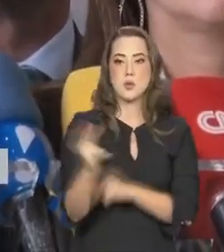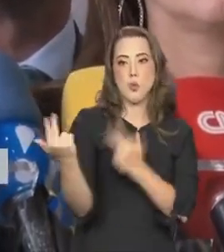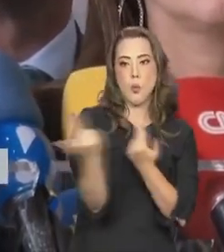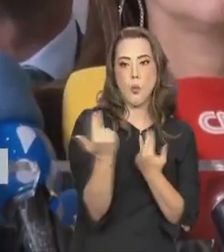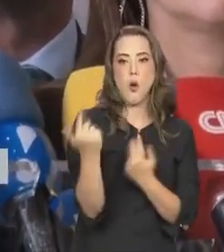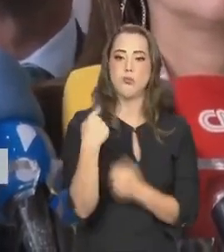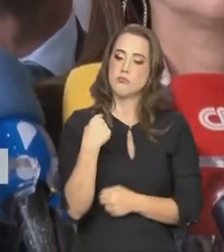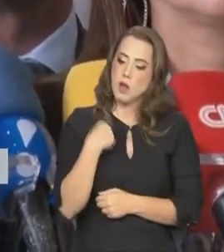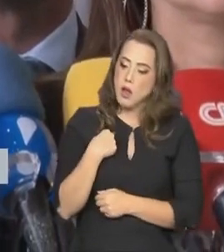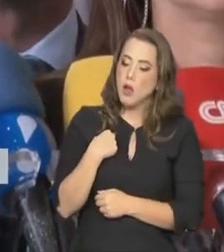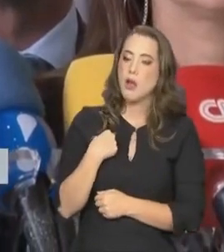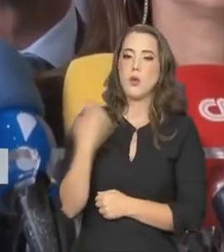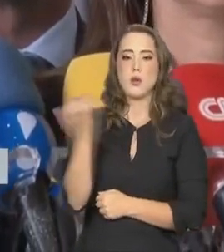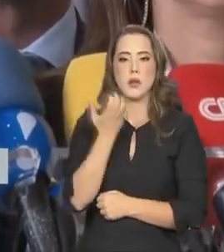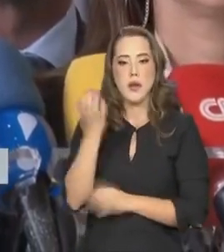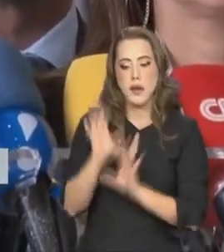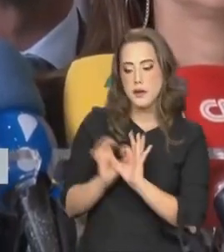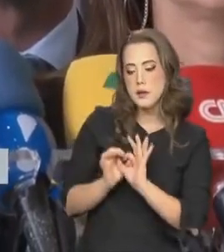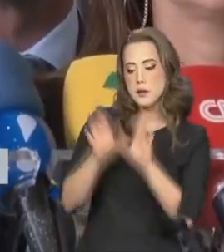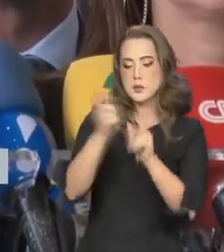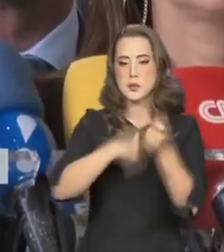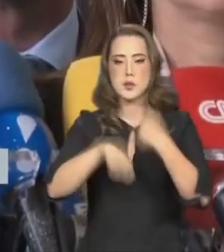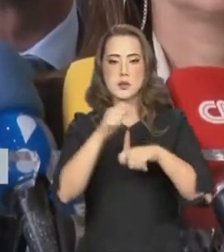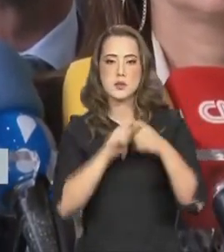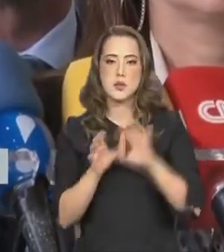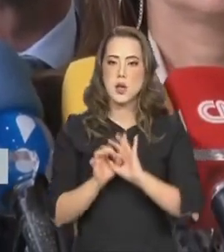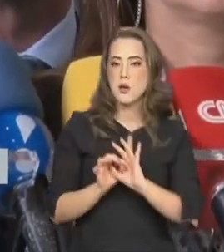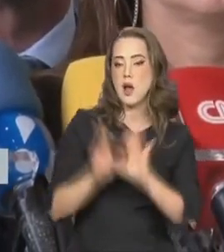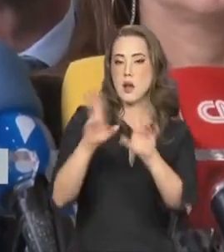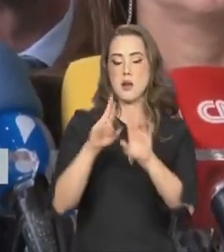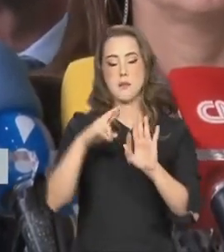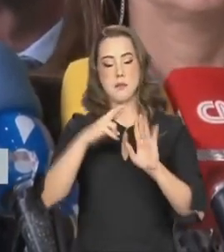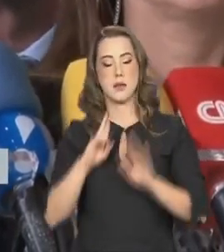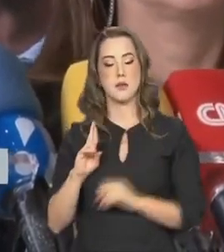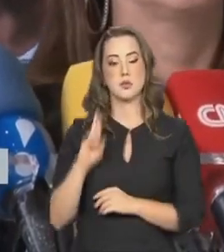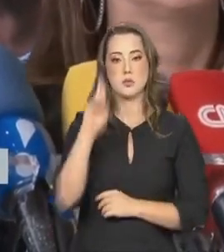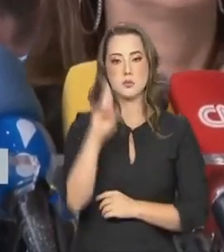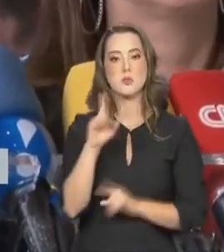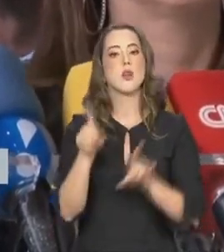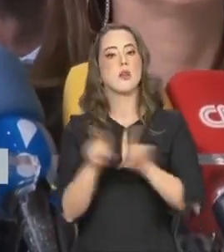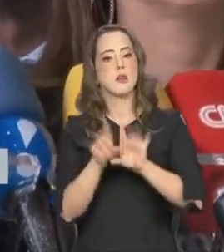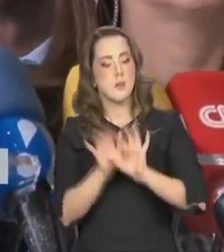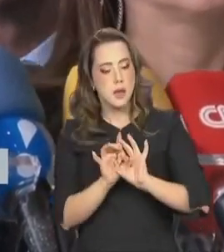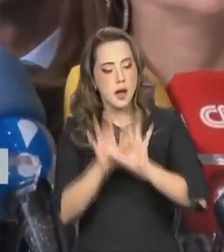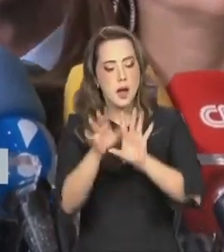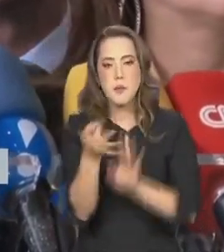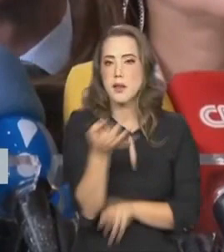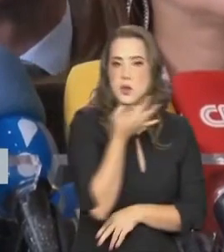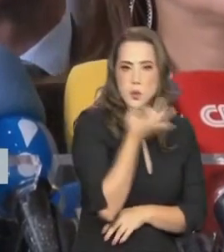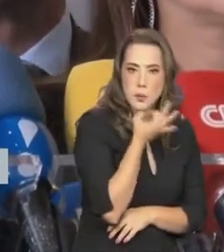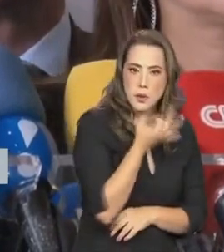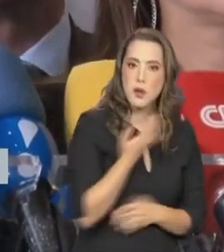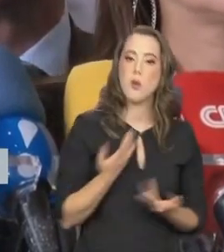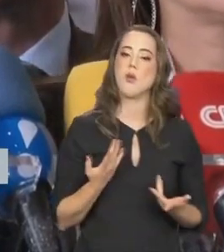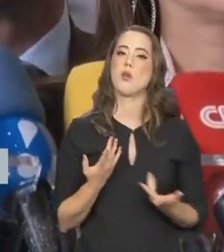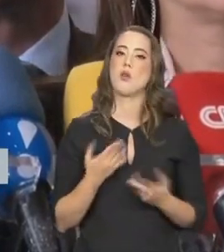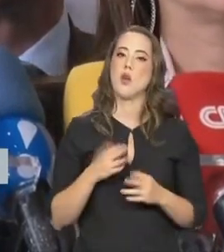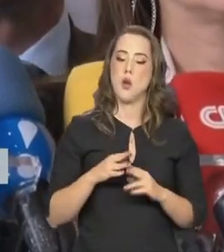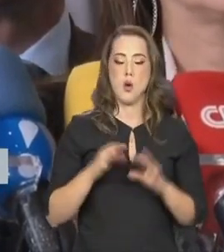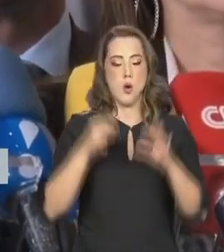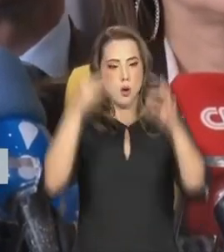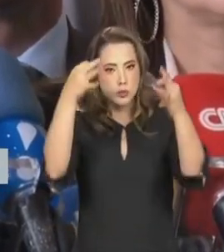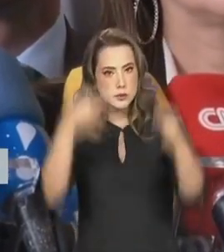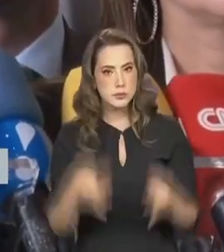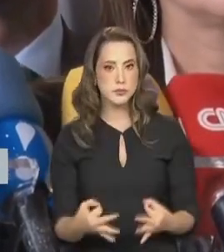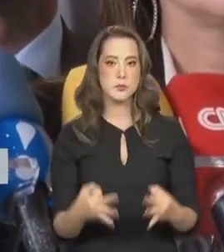defendem a liberdade econômica, a liberdade religiosa, a liberdade de opinião, a